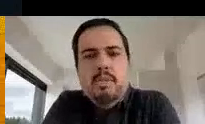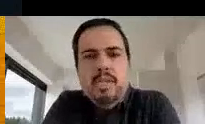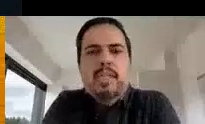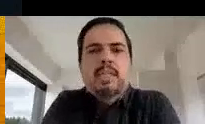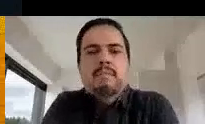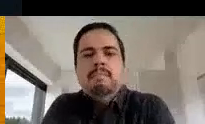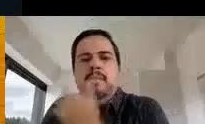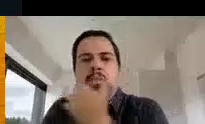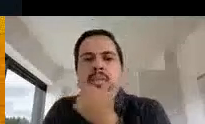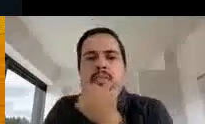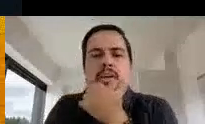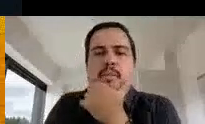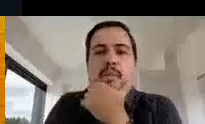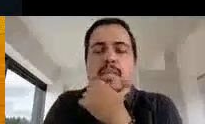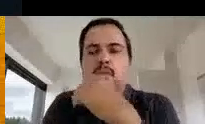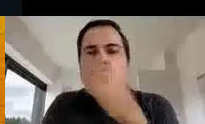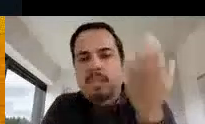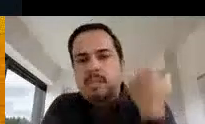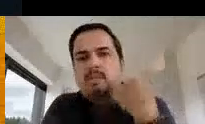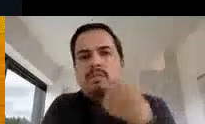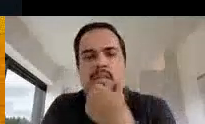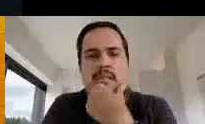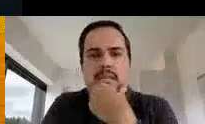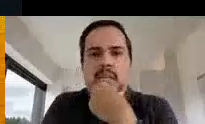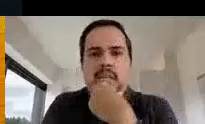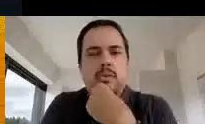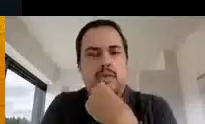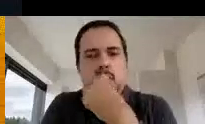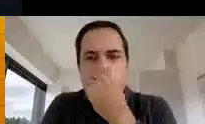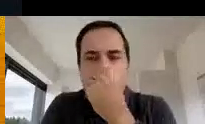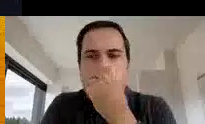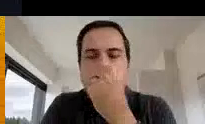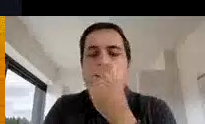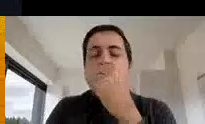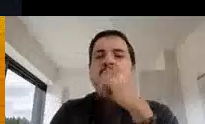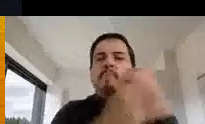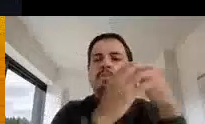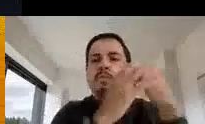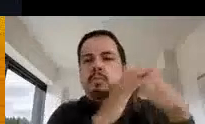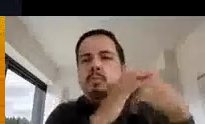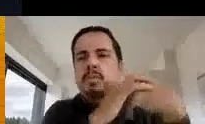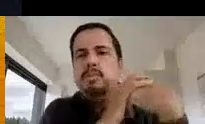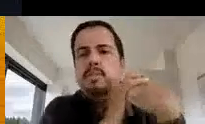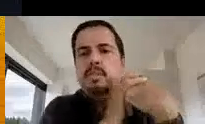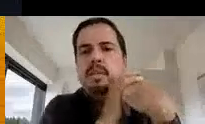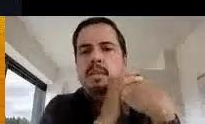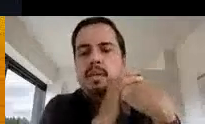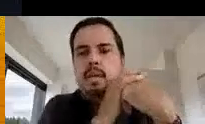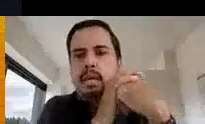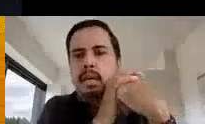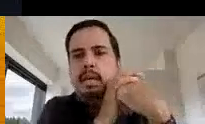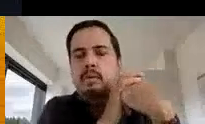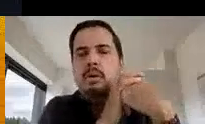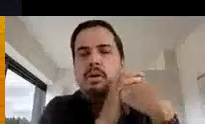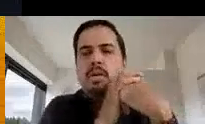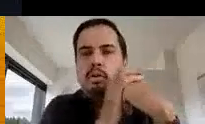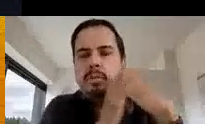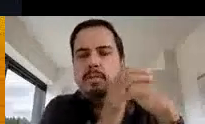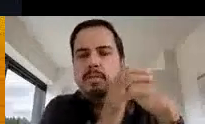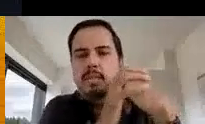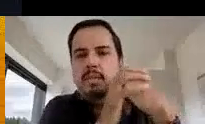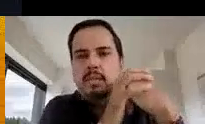de bootcamp, que não vale mais nada hoje. 5 anos atrás ele valia, hoje ele não vale mais nada. Mas hoje, por exemplo, vocês têm